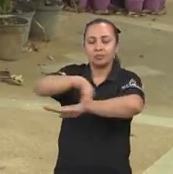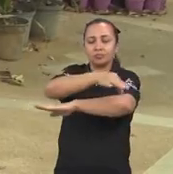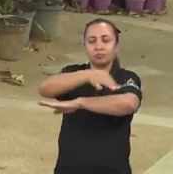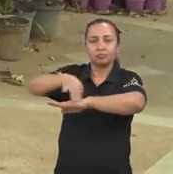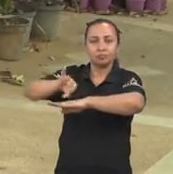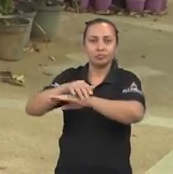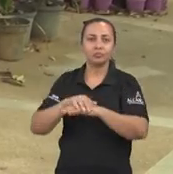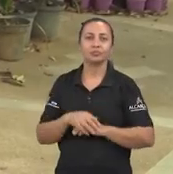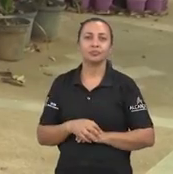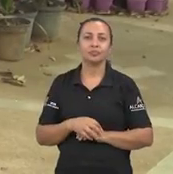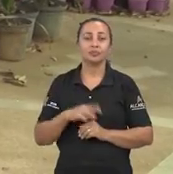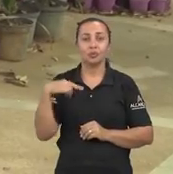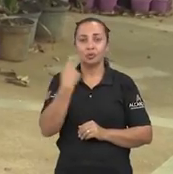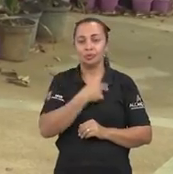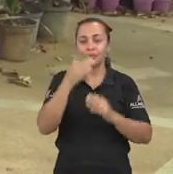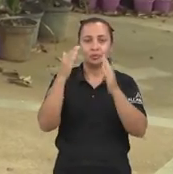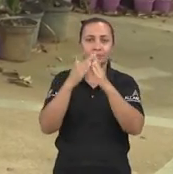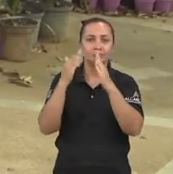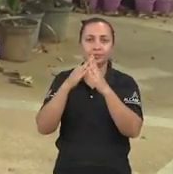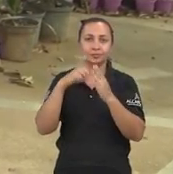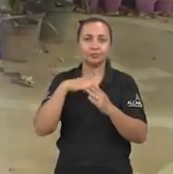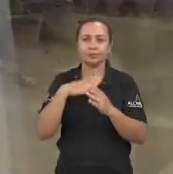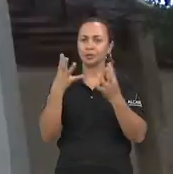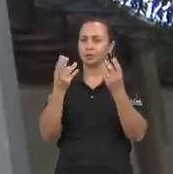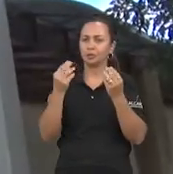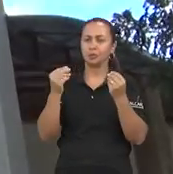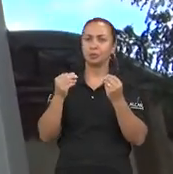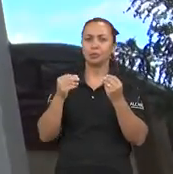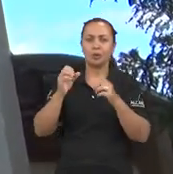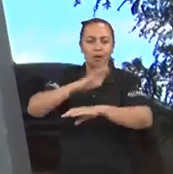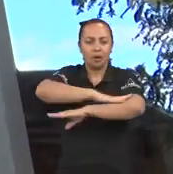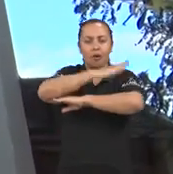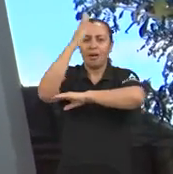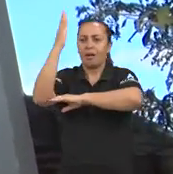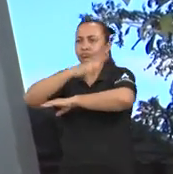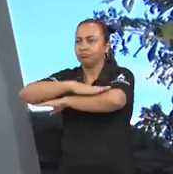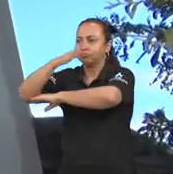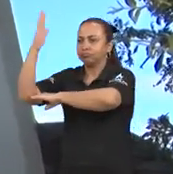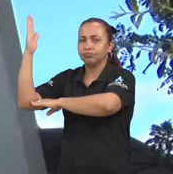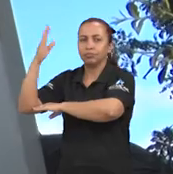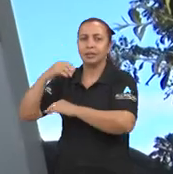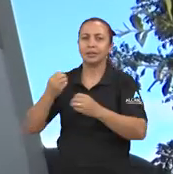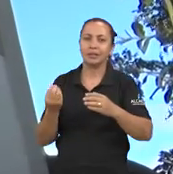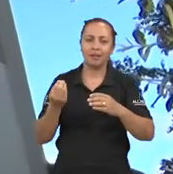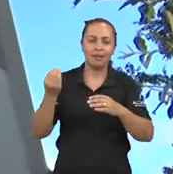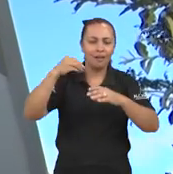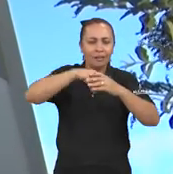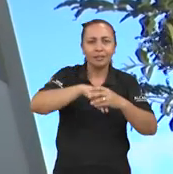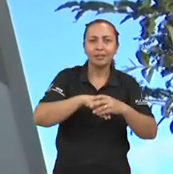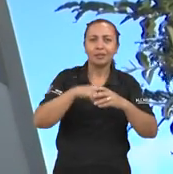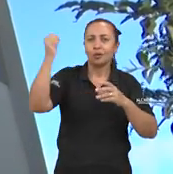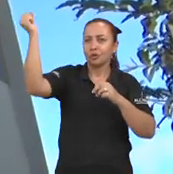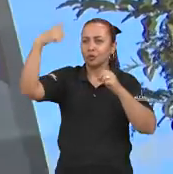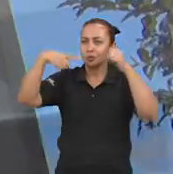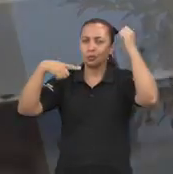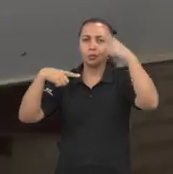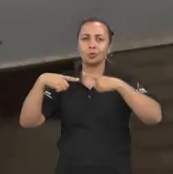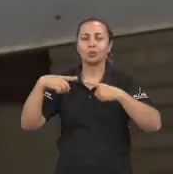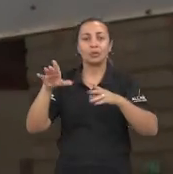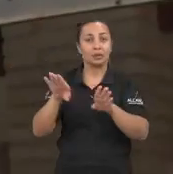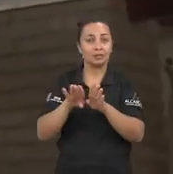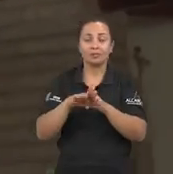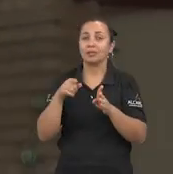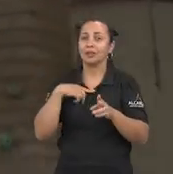Então a nossa casa ela tem bastante janela bastante é bastante ponto de